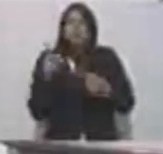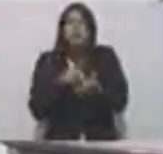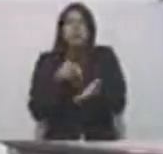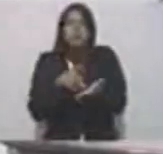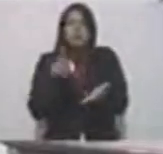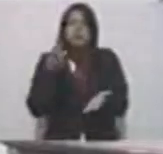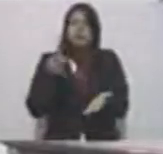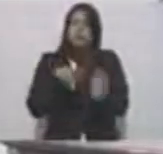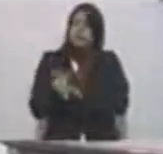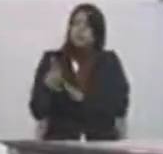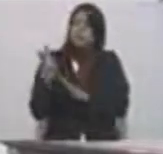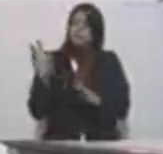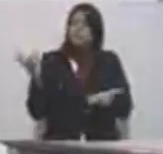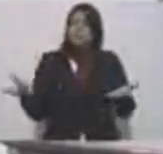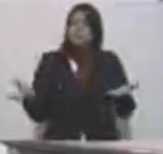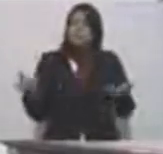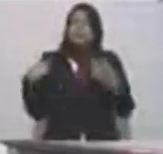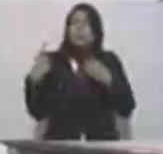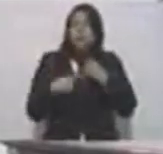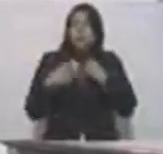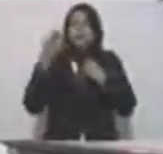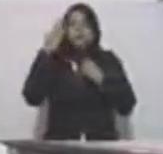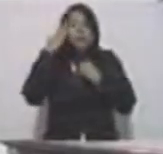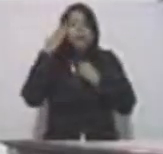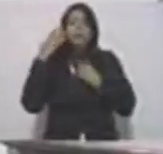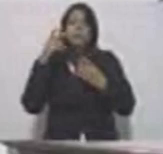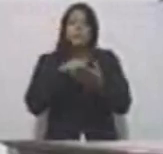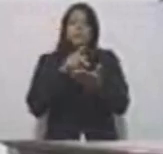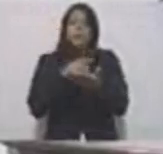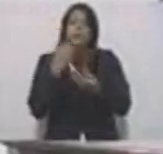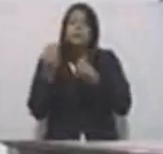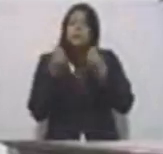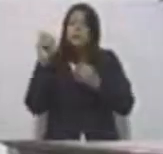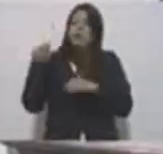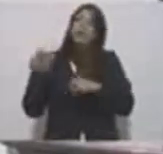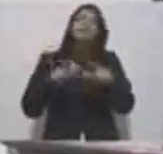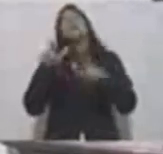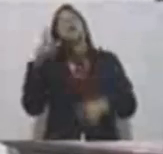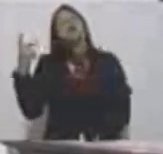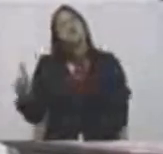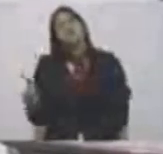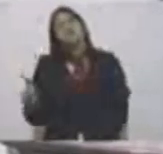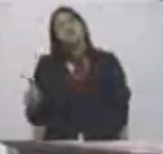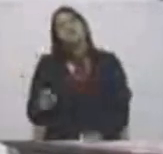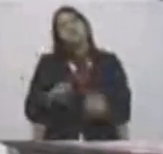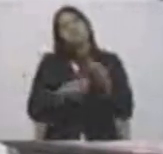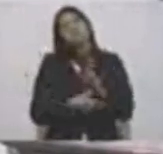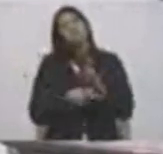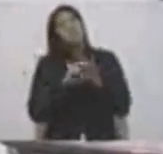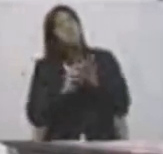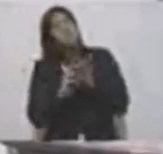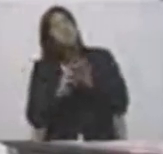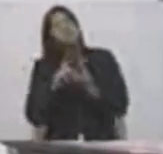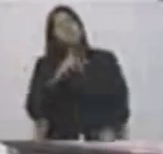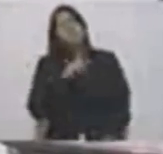corporação, sabemos o trabalho e o empenho que eles têm. Para o vereador, o problema se dá devido à má gestão dos recursos